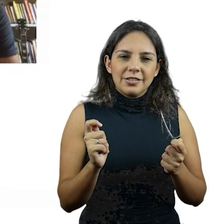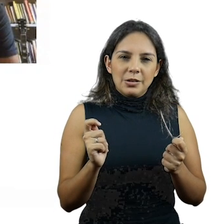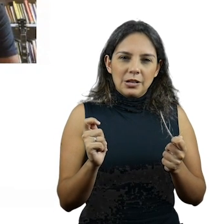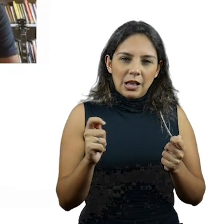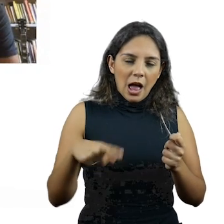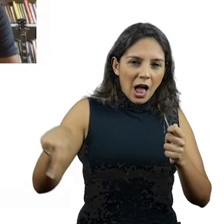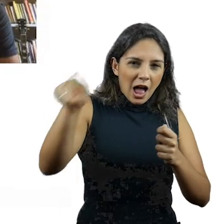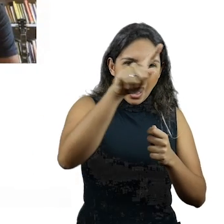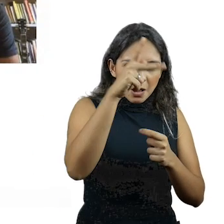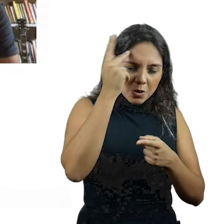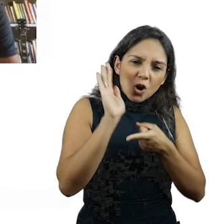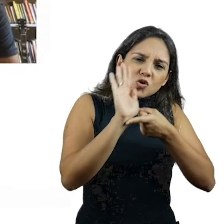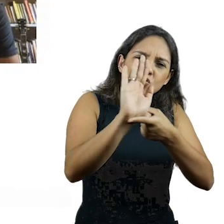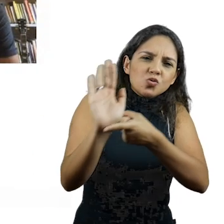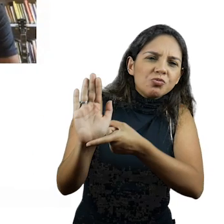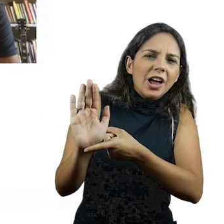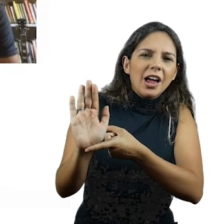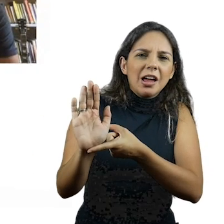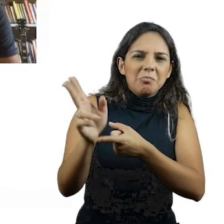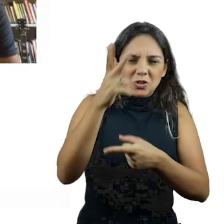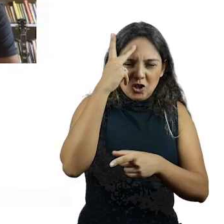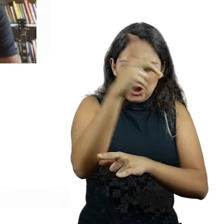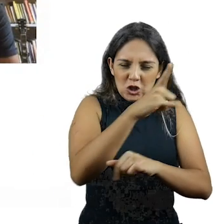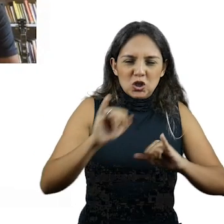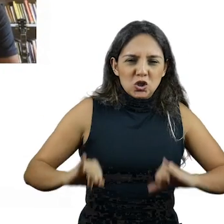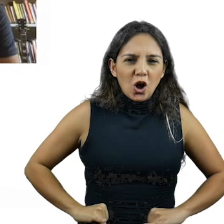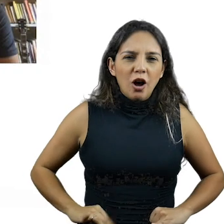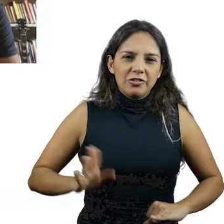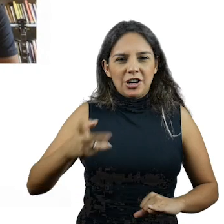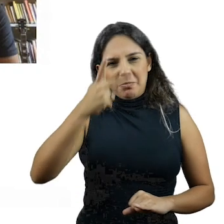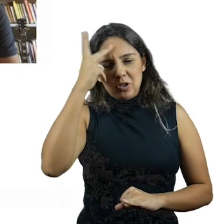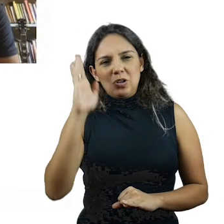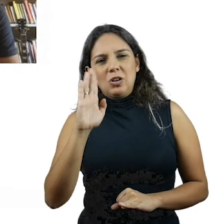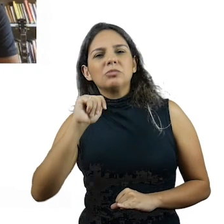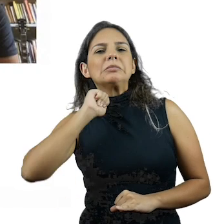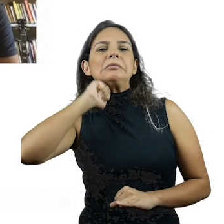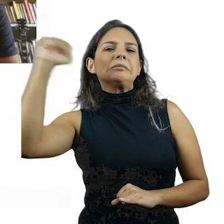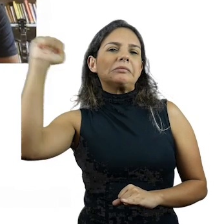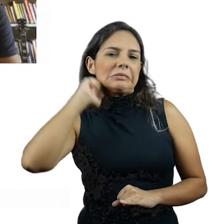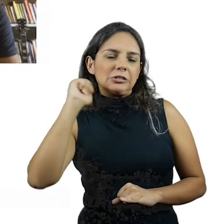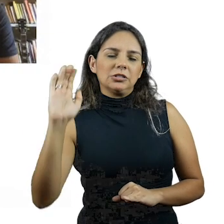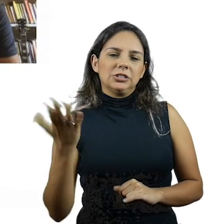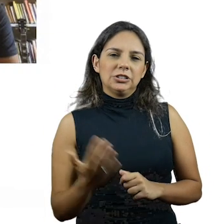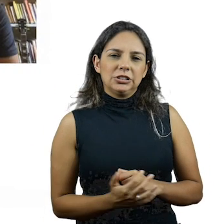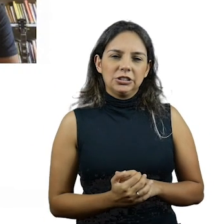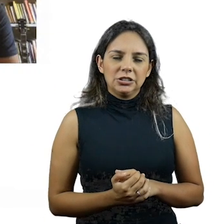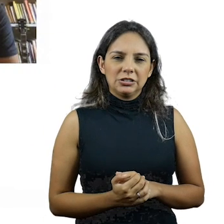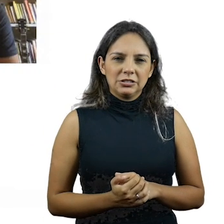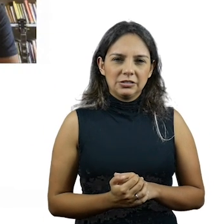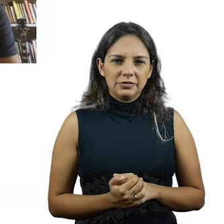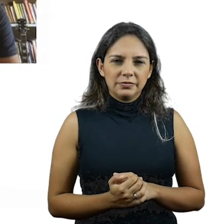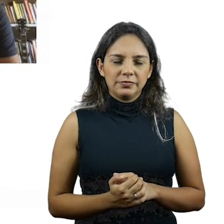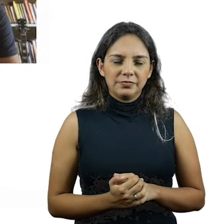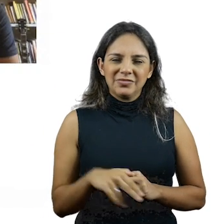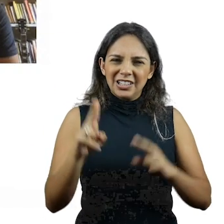dessas pessoas que têm realmente esse problema, né? E tá demais, cara. Esse tema tá muito sério, tá